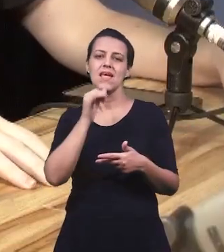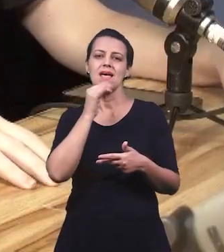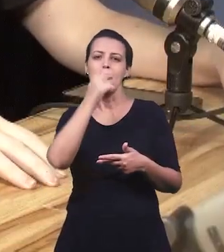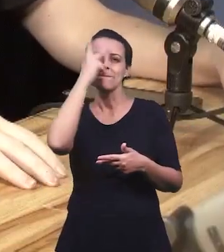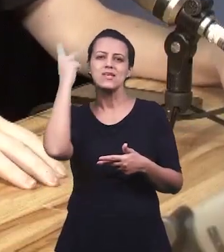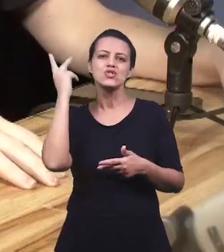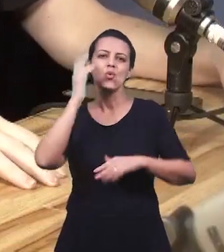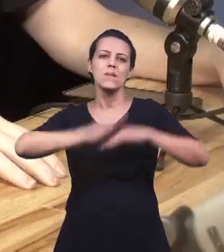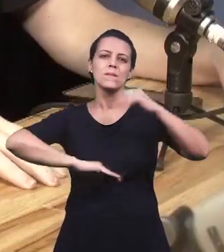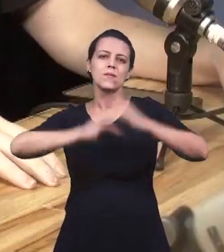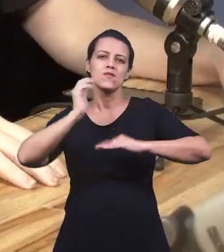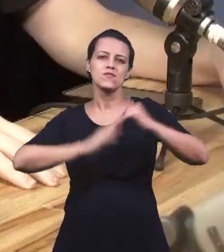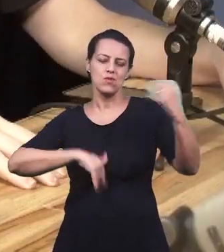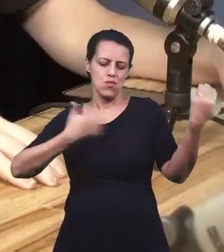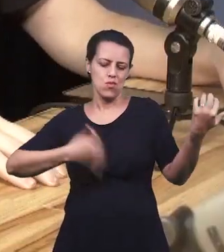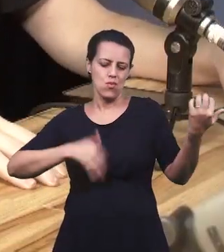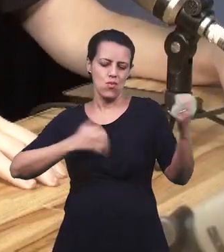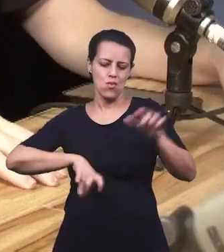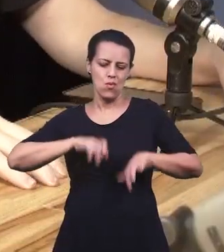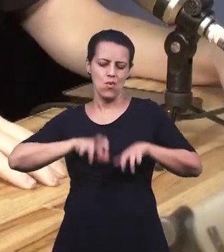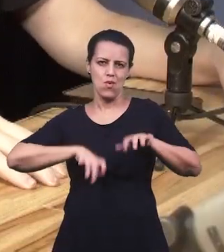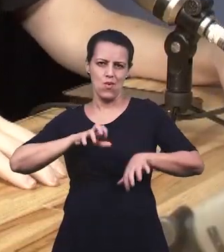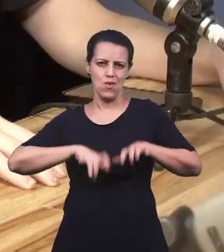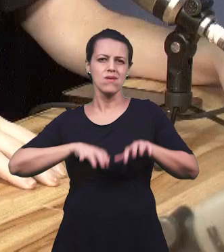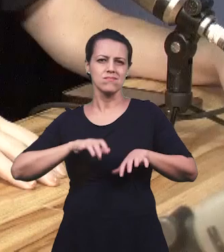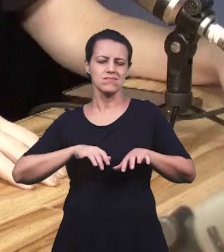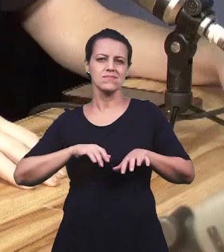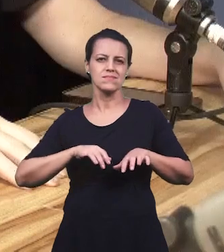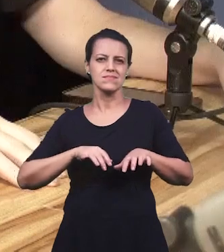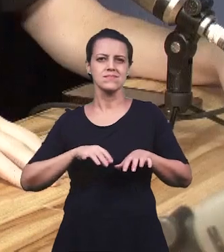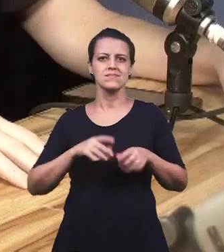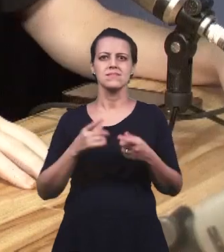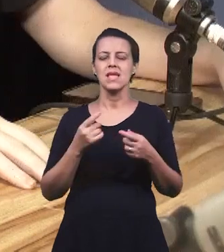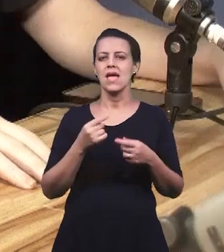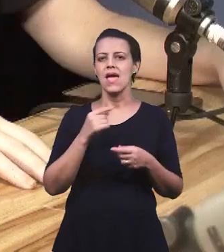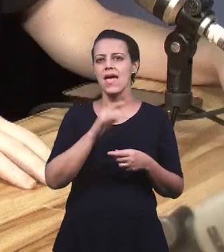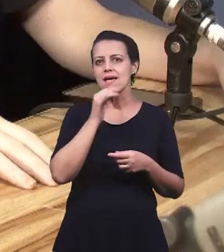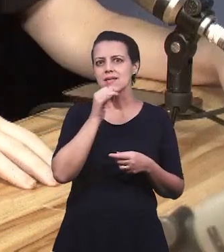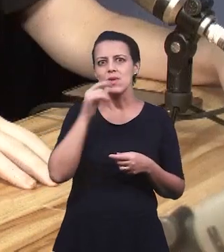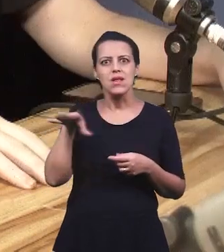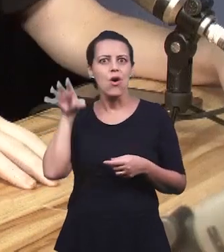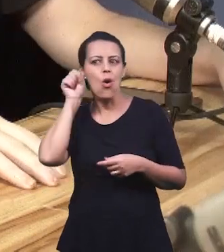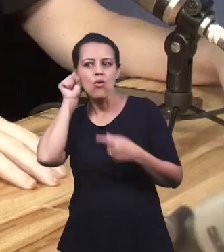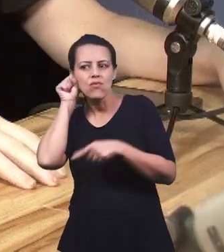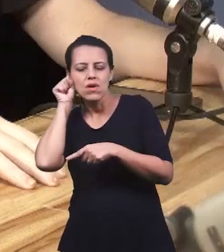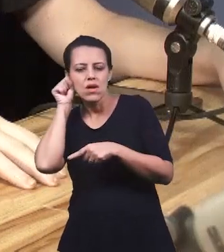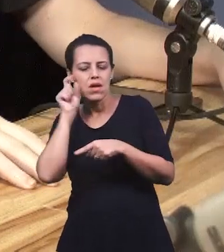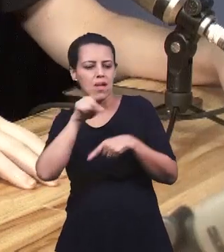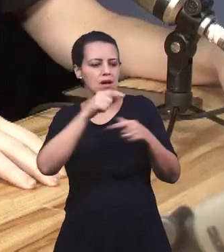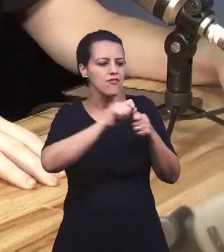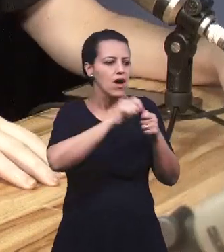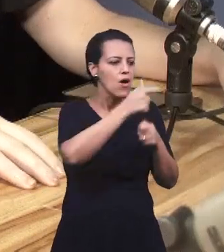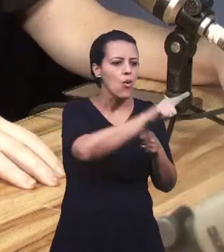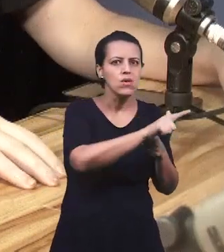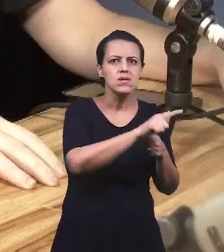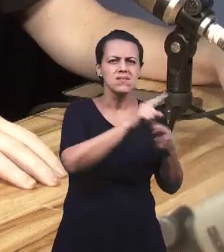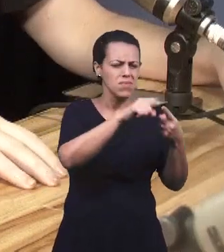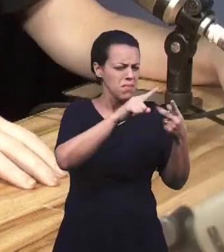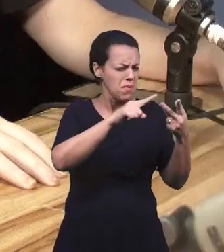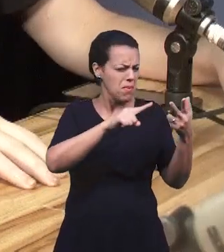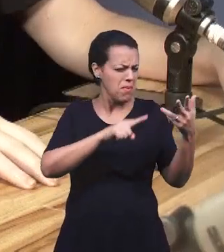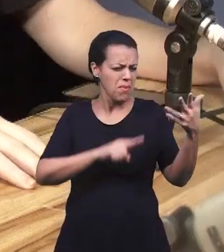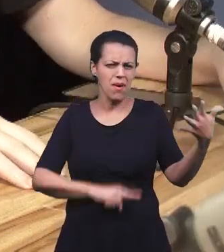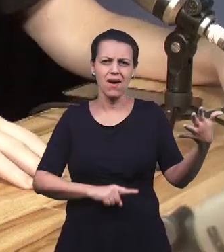né? Que ele está ouvindo uma coisa, ele está lendo outra, está executando outra. Então ele está fazendo ali uma multitarefas que